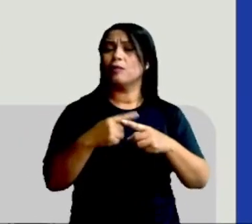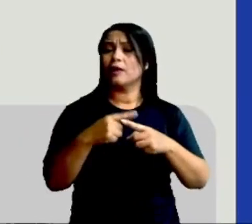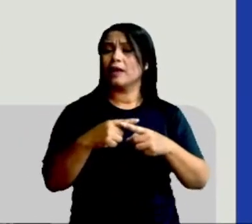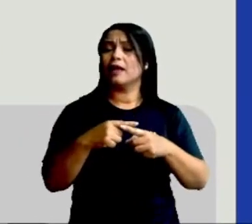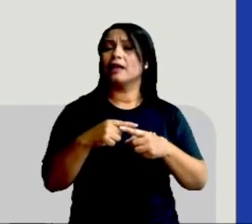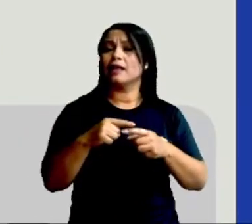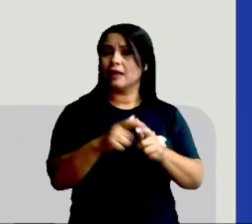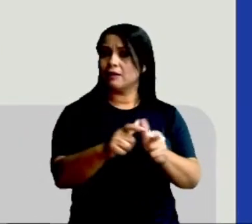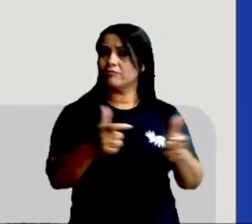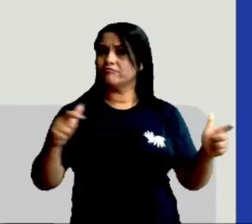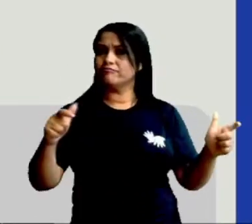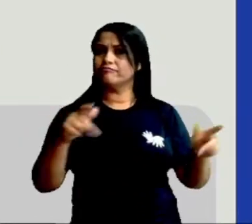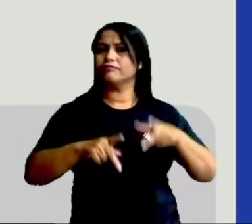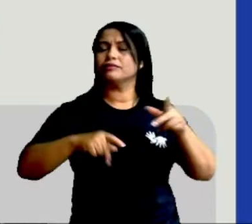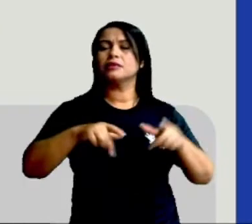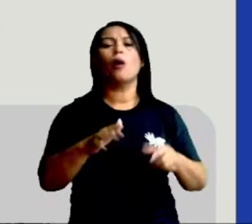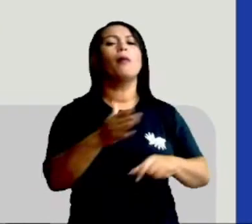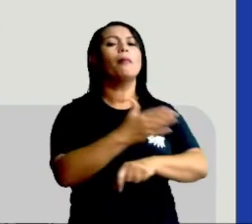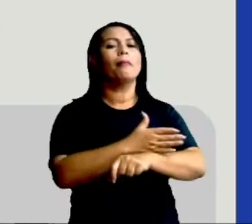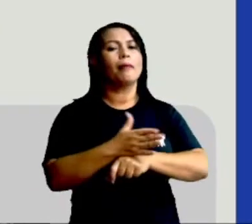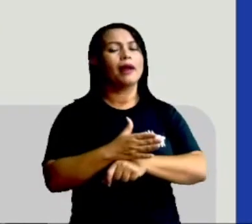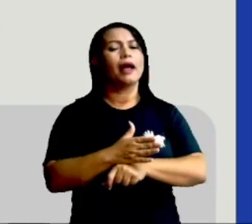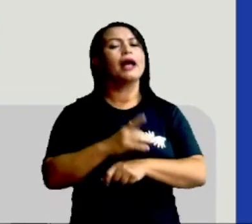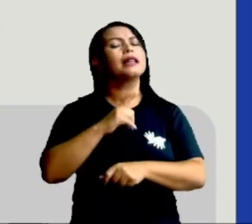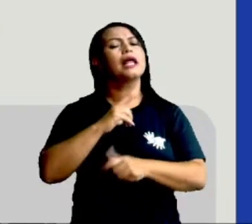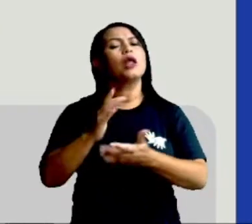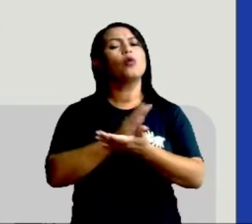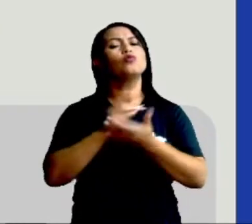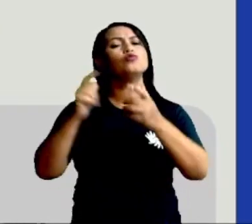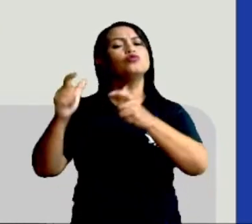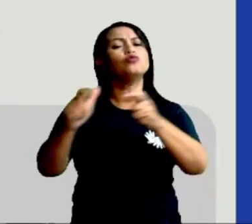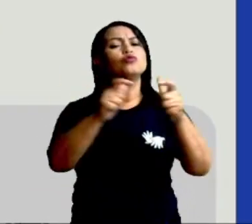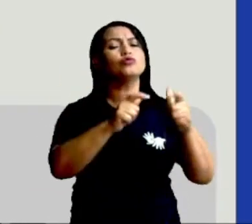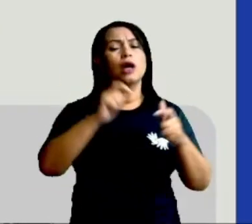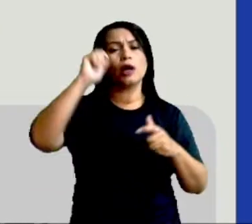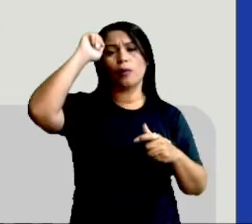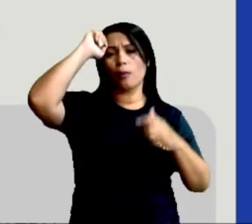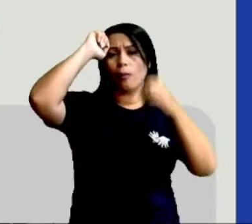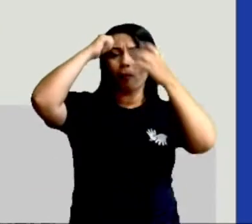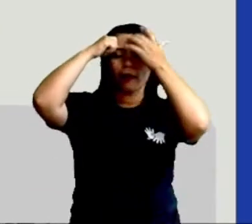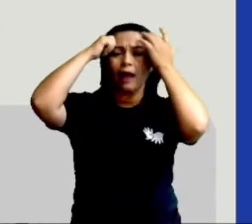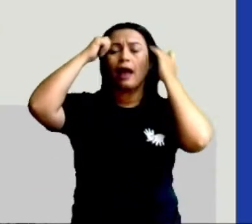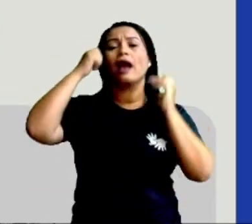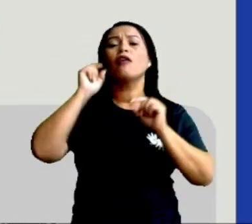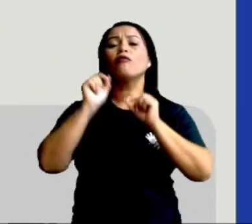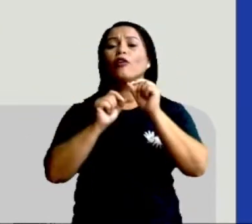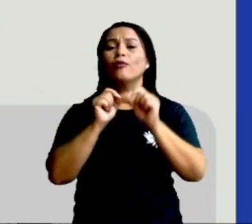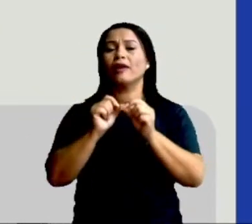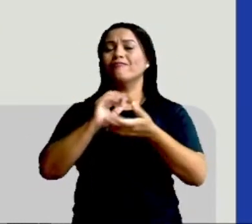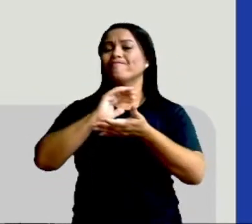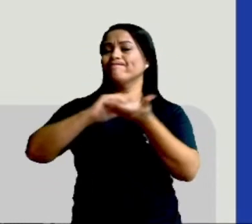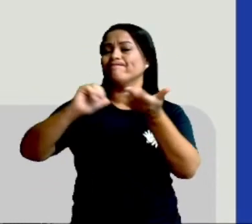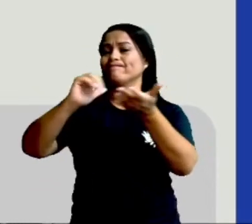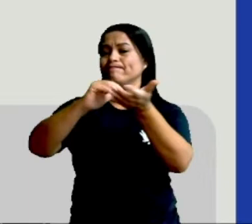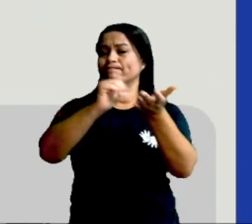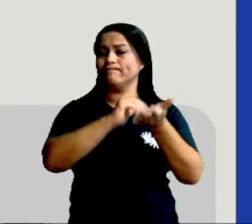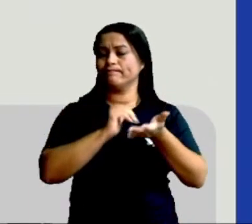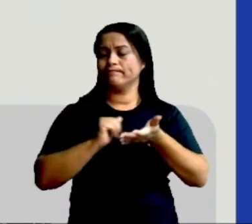branca no país. Em alguns lugares, a população negra foi totalmente marginalizada.